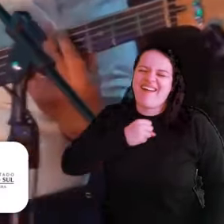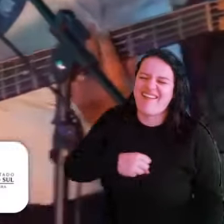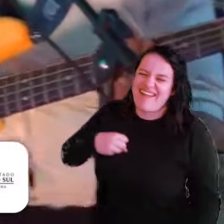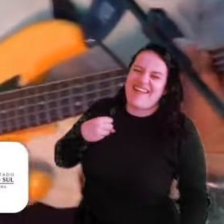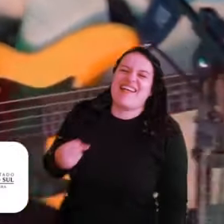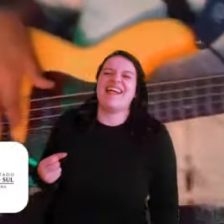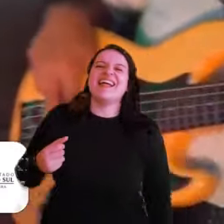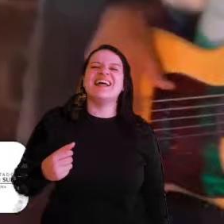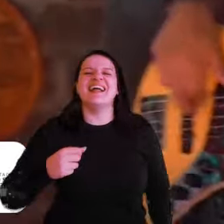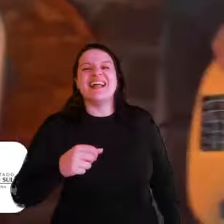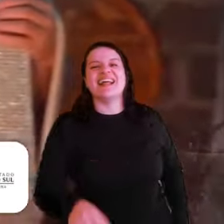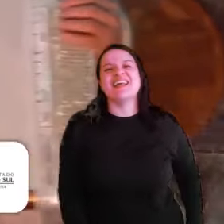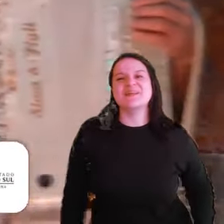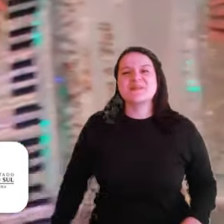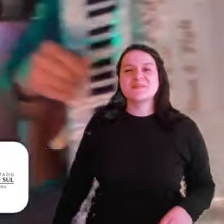me assar.